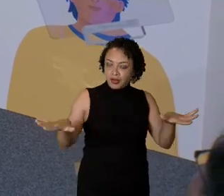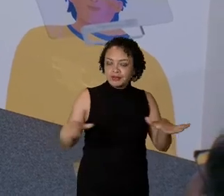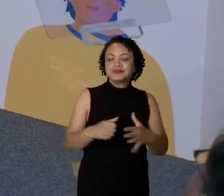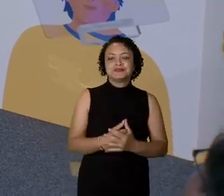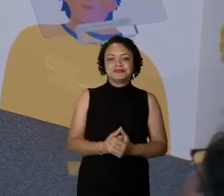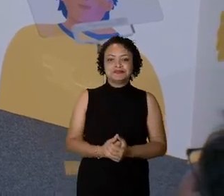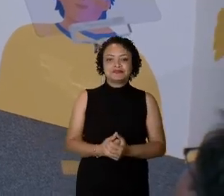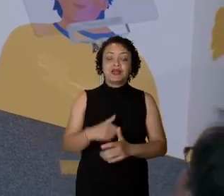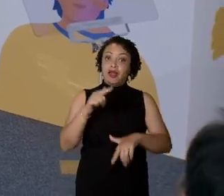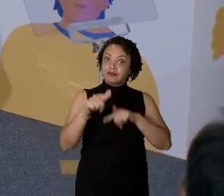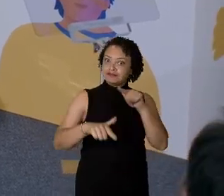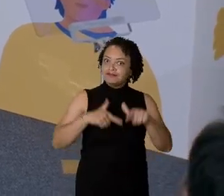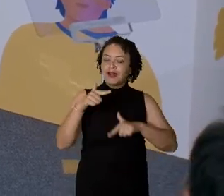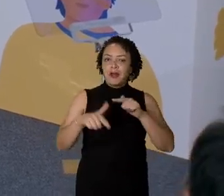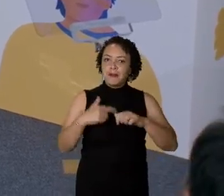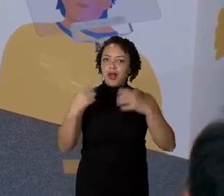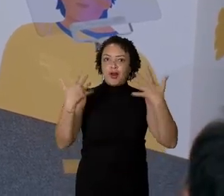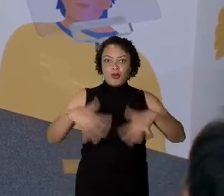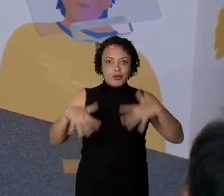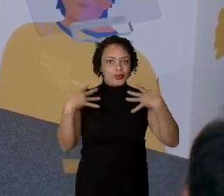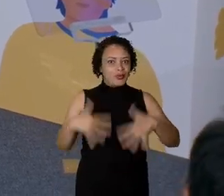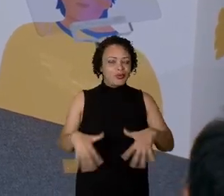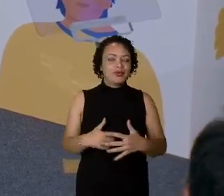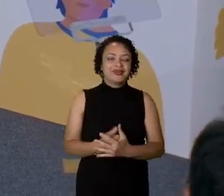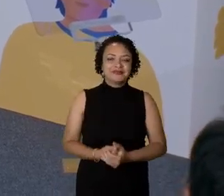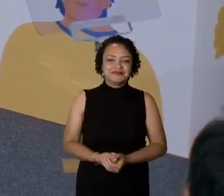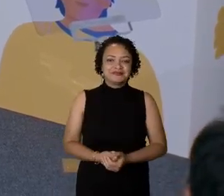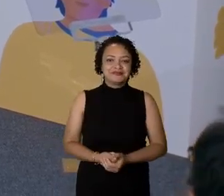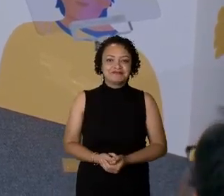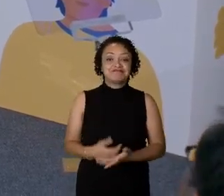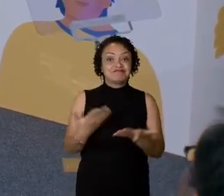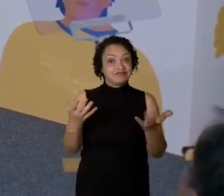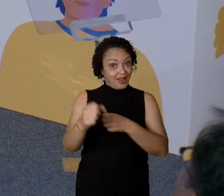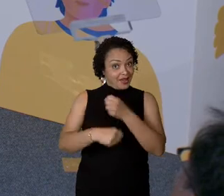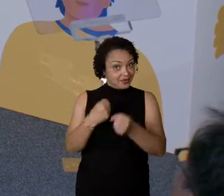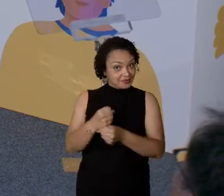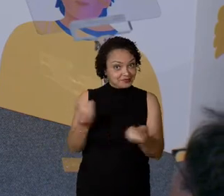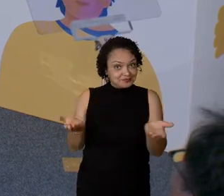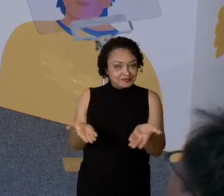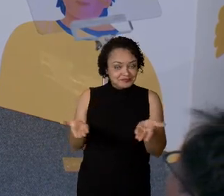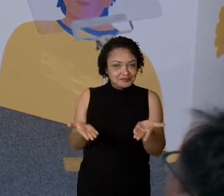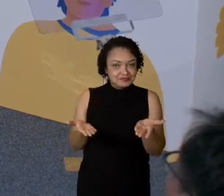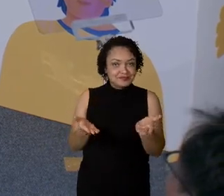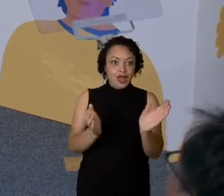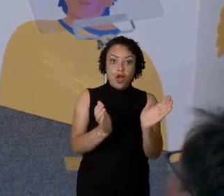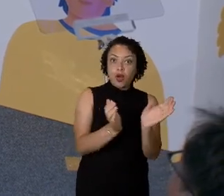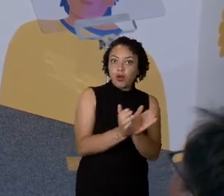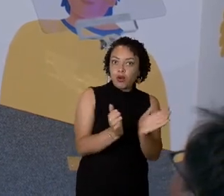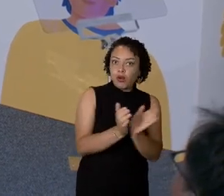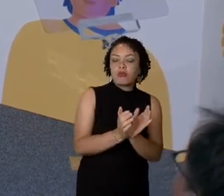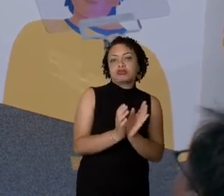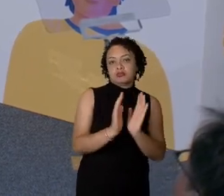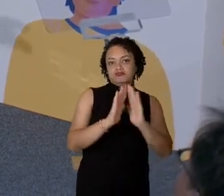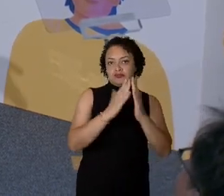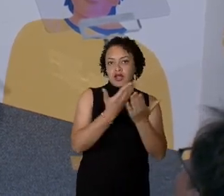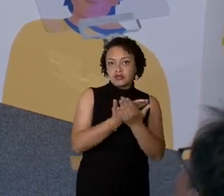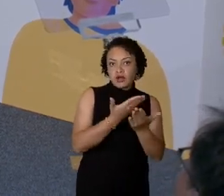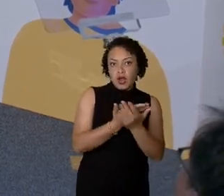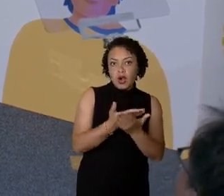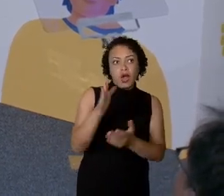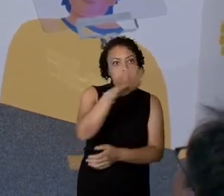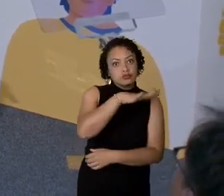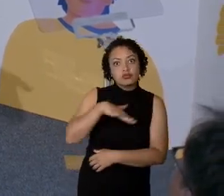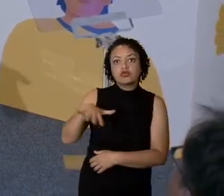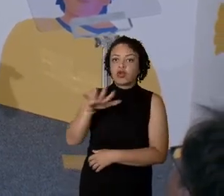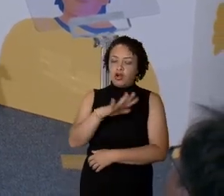Que trabalho! Bem, este ano, toda a comunidade escolar, ou todos nós,